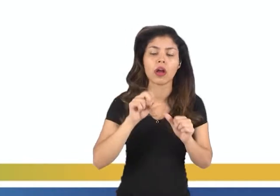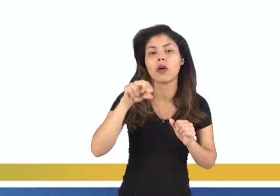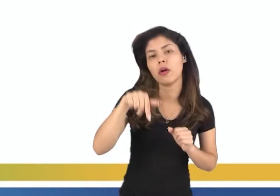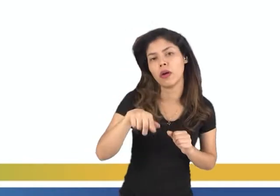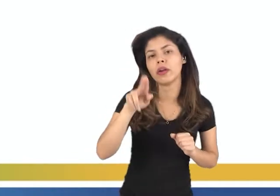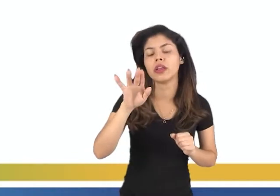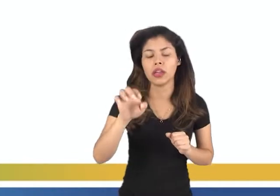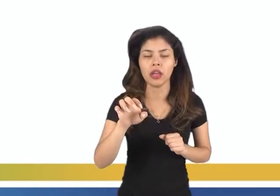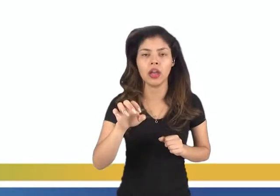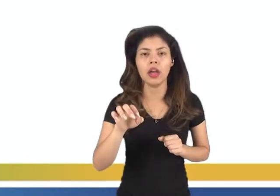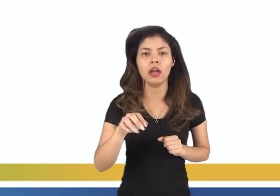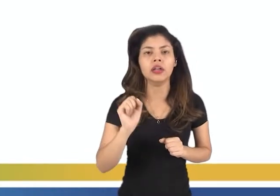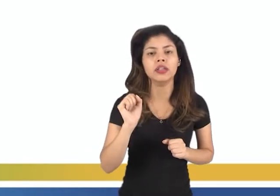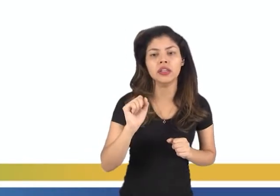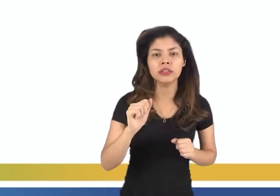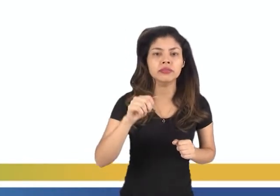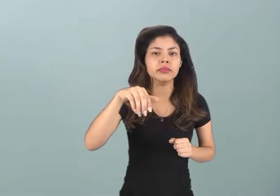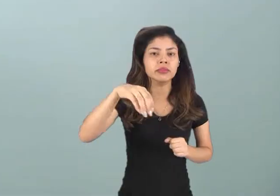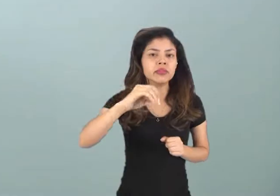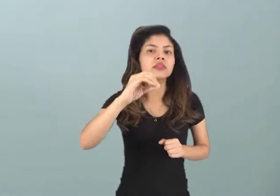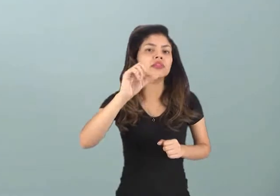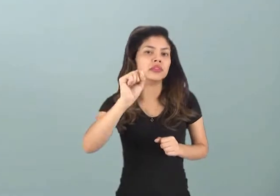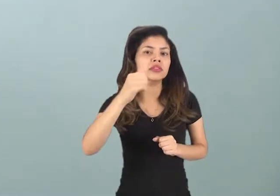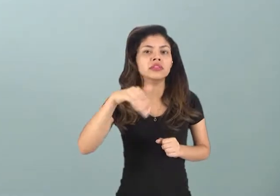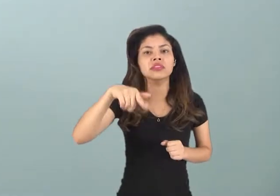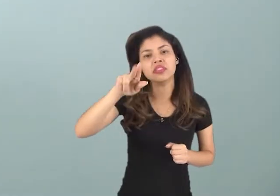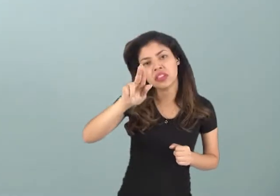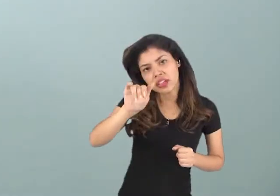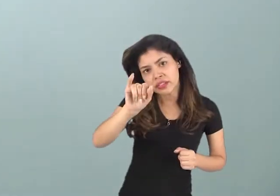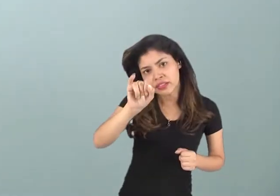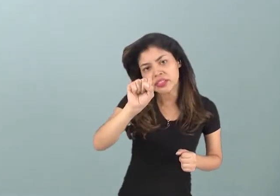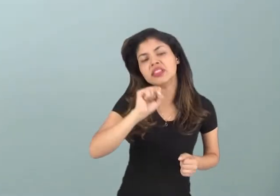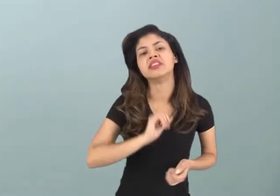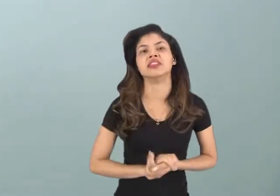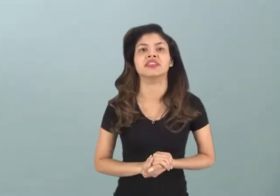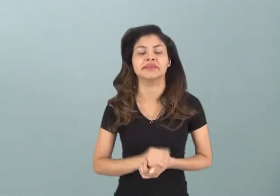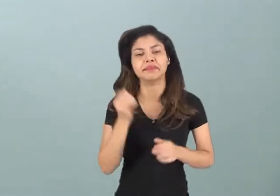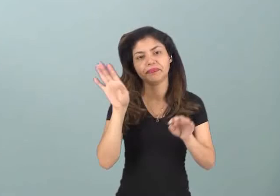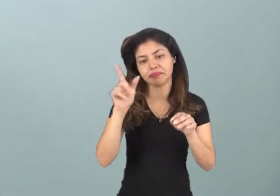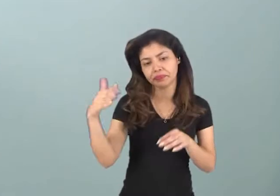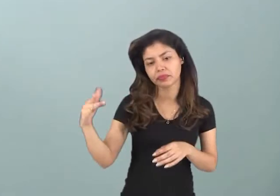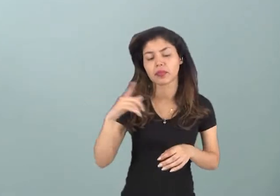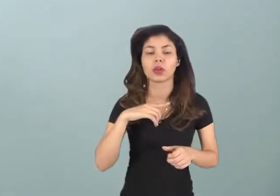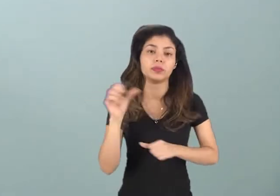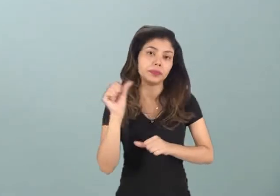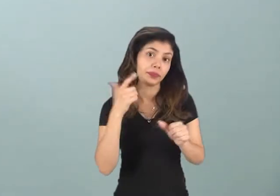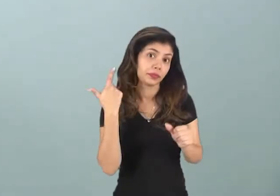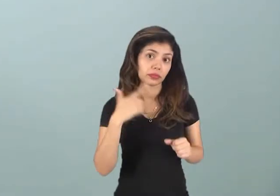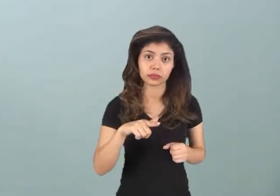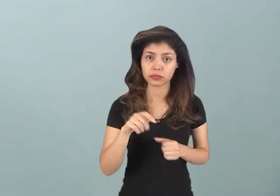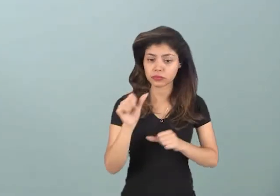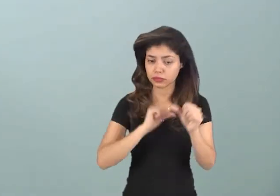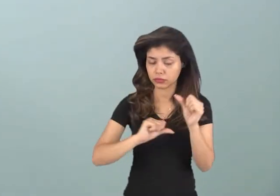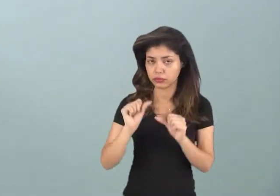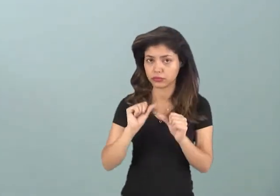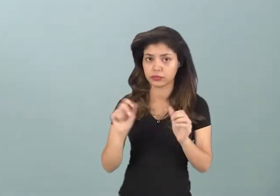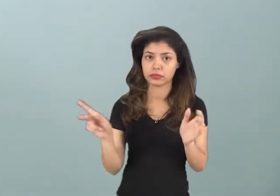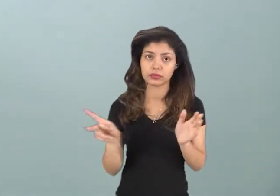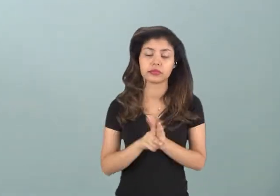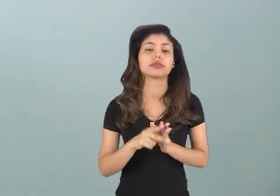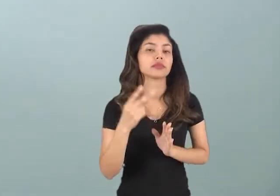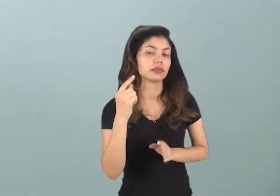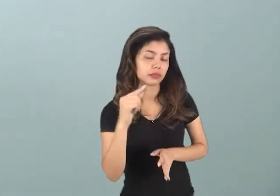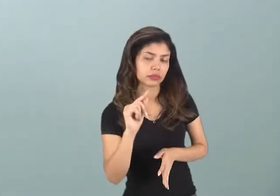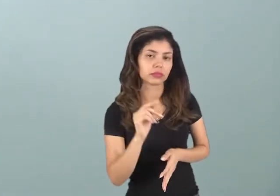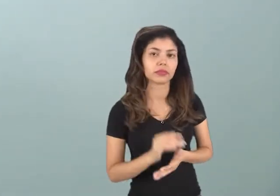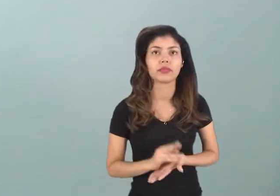cordas. Tá vendo? Vocês perceberam? Quando você não conseguir trocar, conjunção integrante. Quando você conseguir trocar pelos quais,